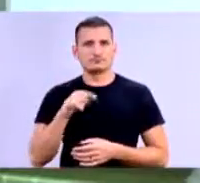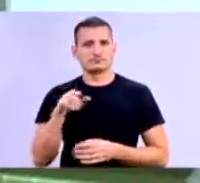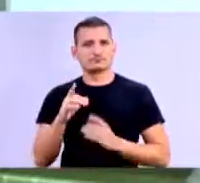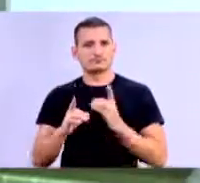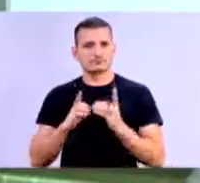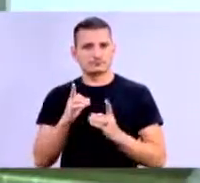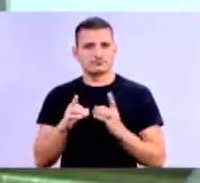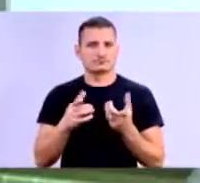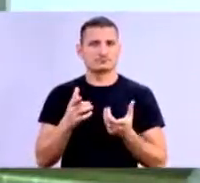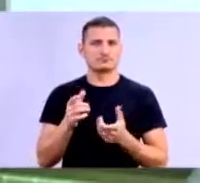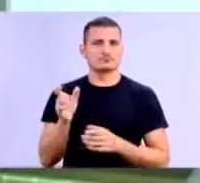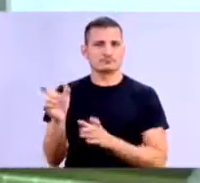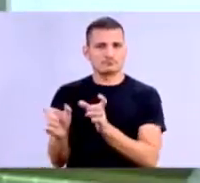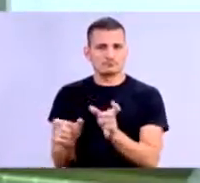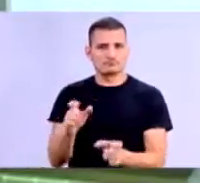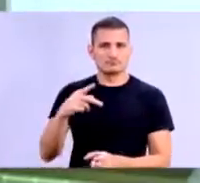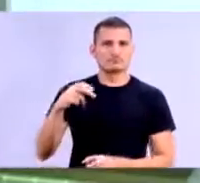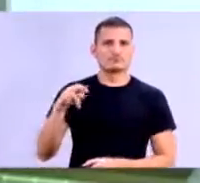dinâmica de personagens